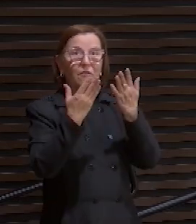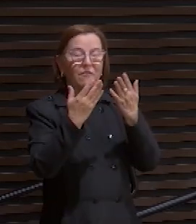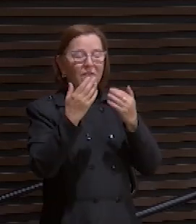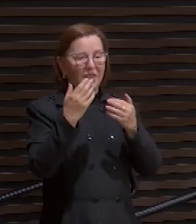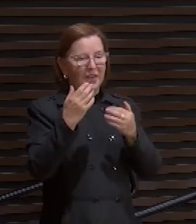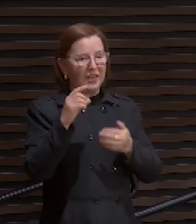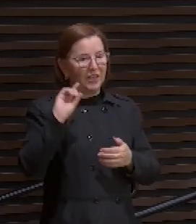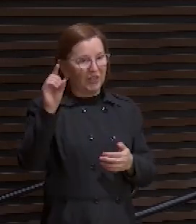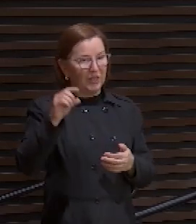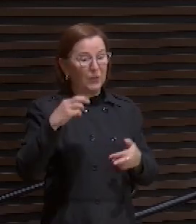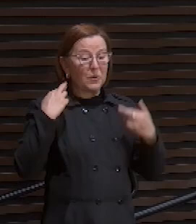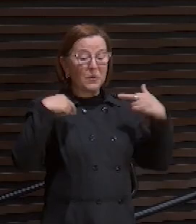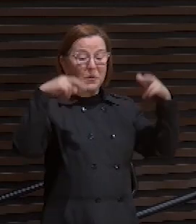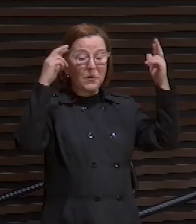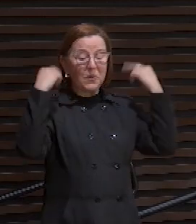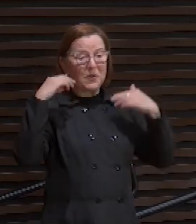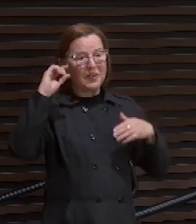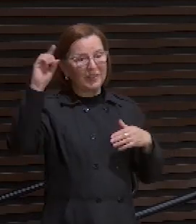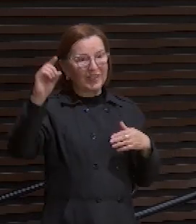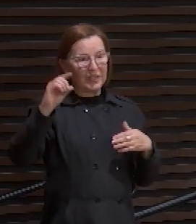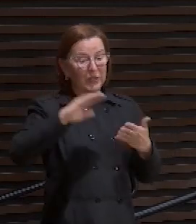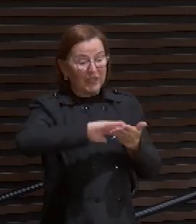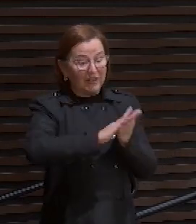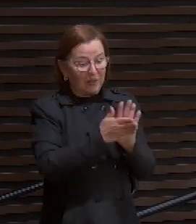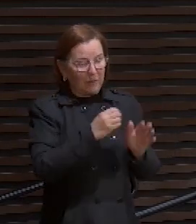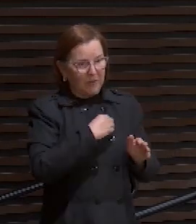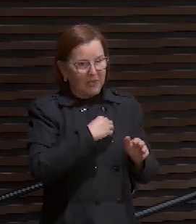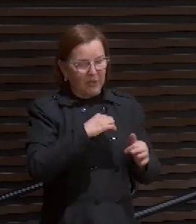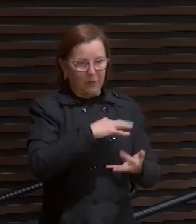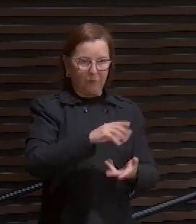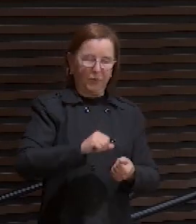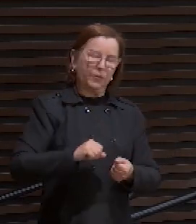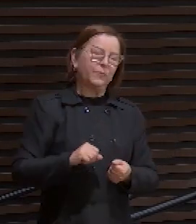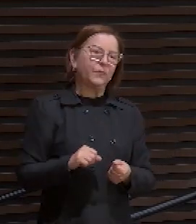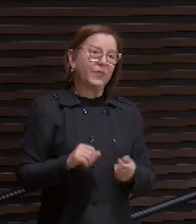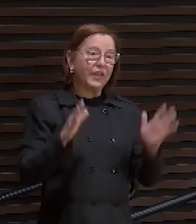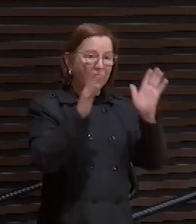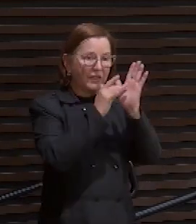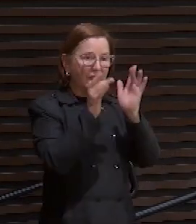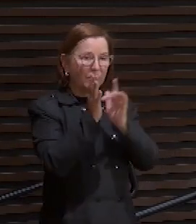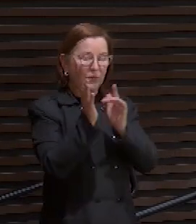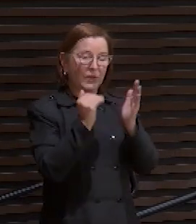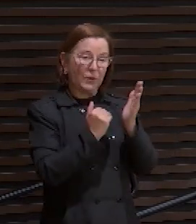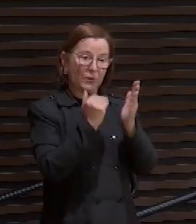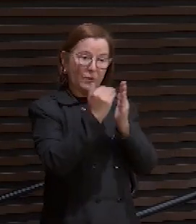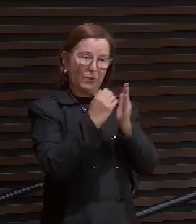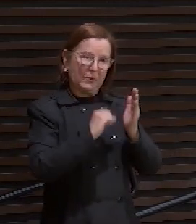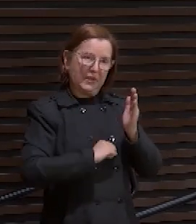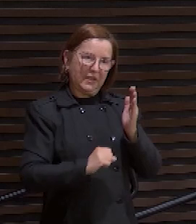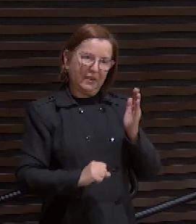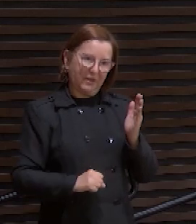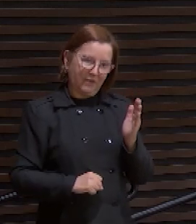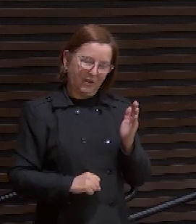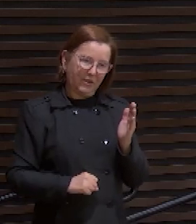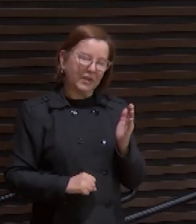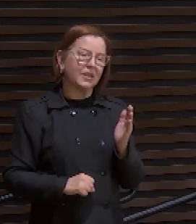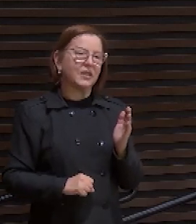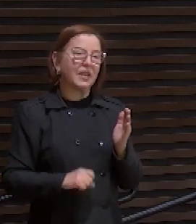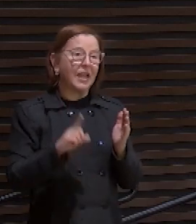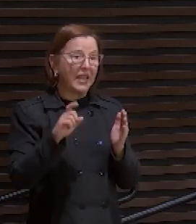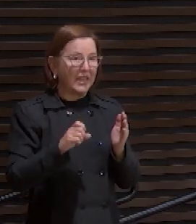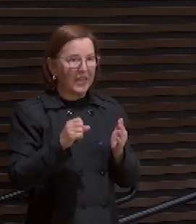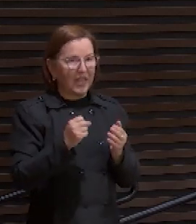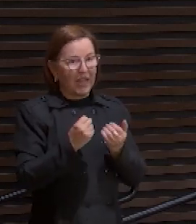que tira o pecado do mundo. Porque se você sabe que Jesus é o sumo sacerdote, ele é a